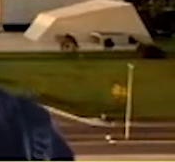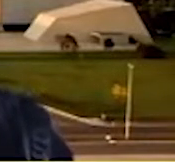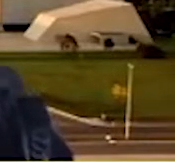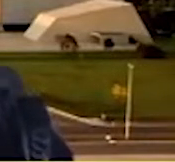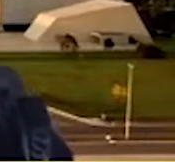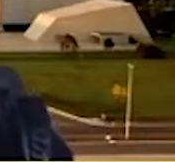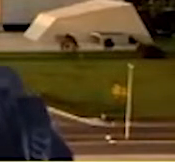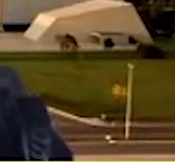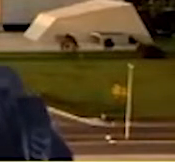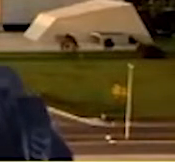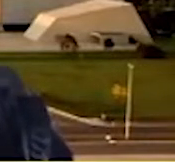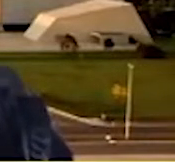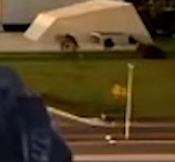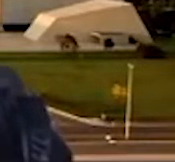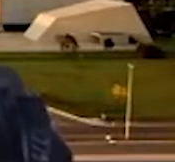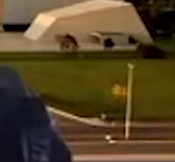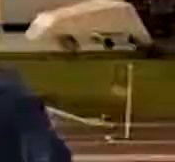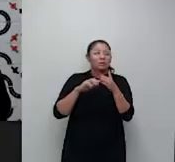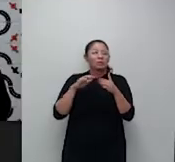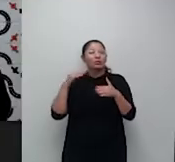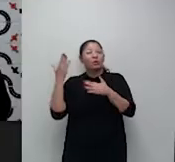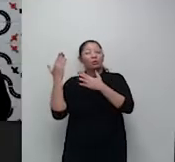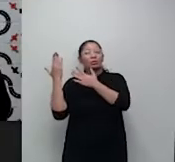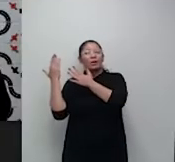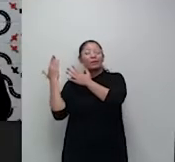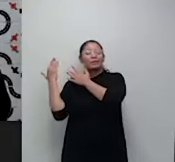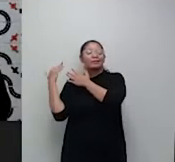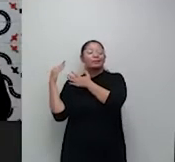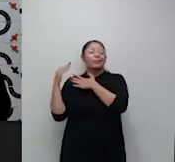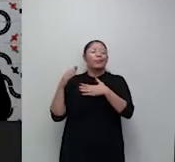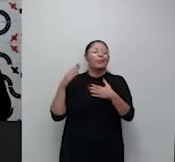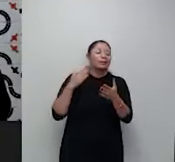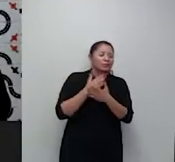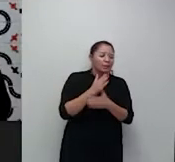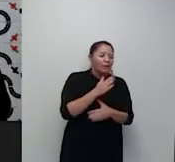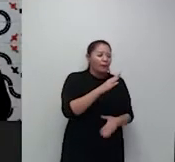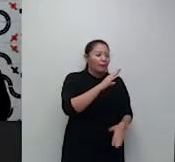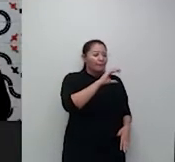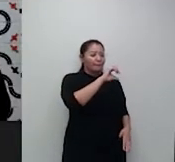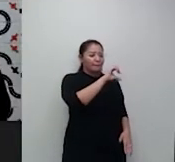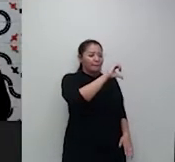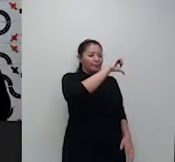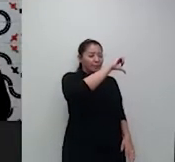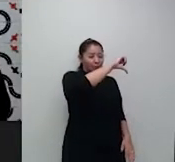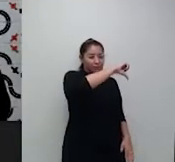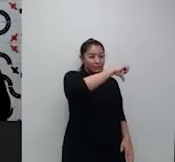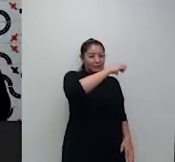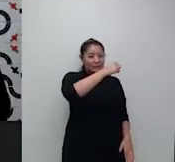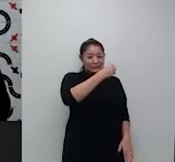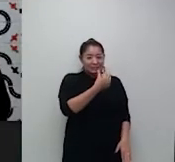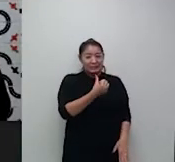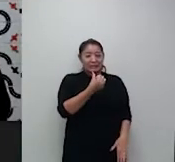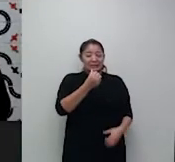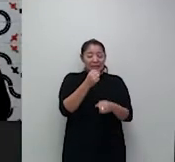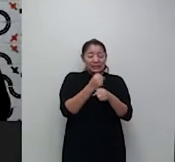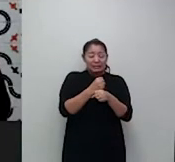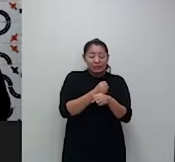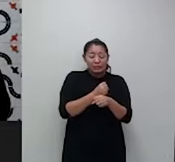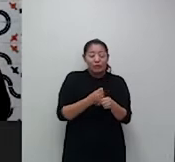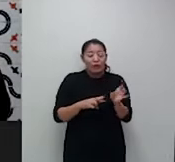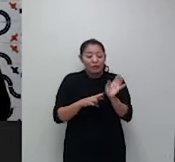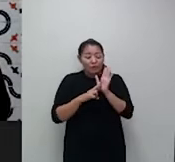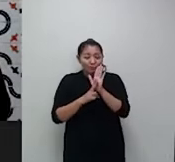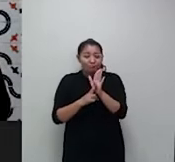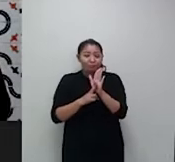formalmente os menores nos negócios jurídicos, independente de estarem casados. Por isso, de acordo com o relator, a anulação do